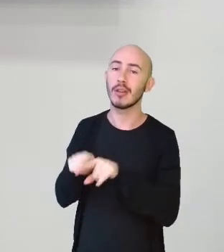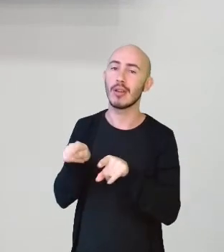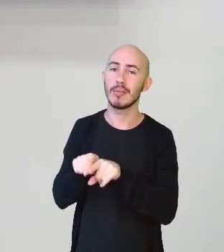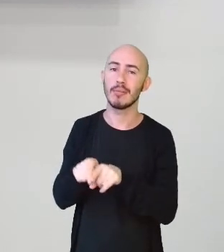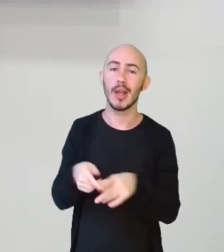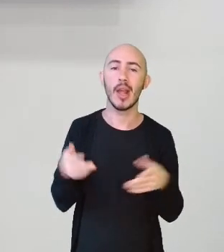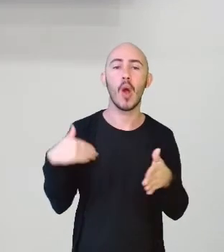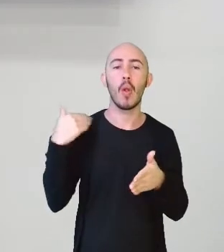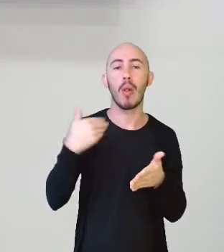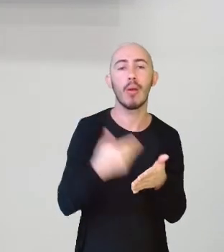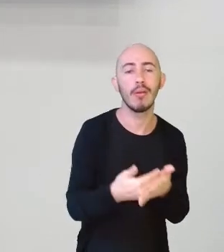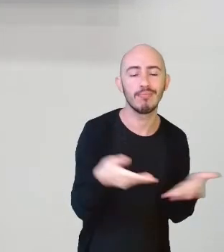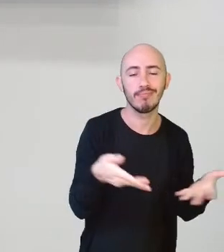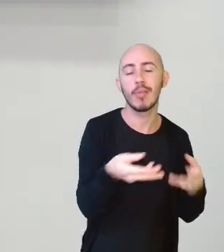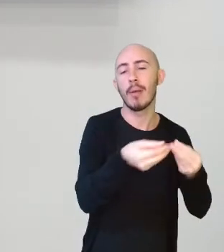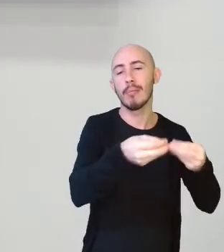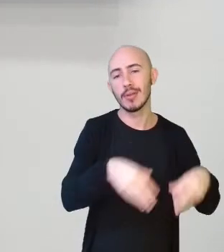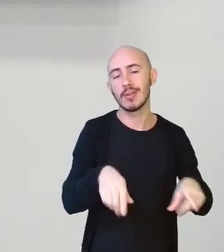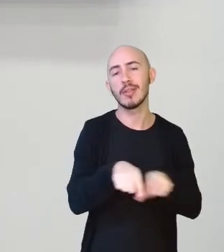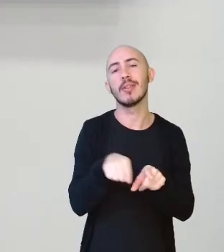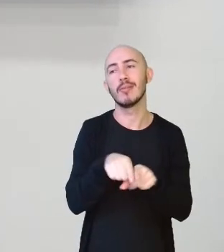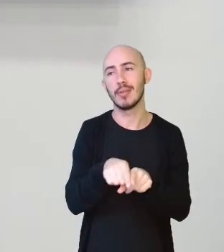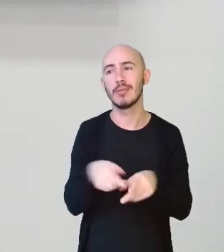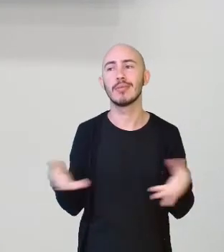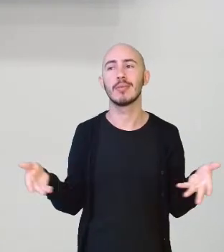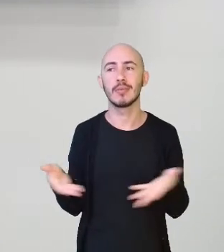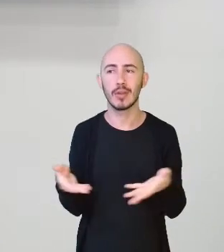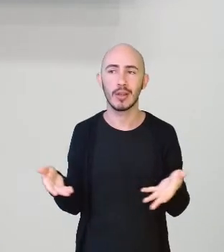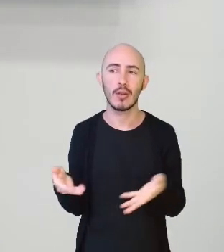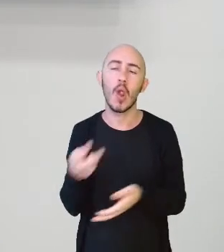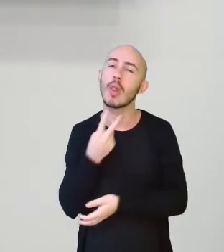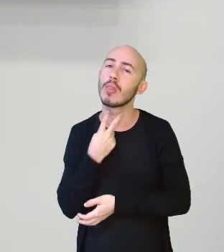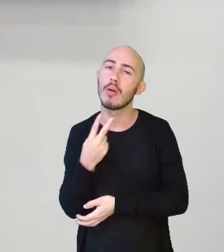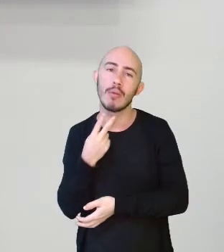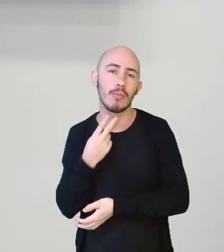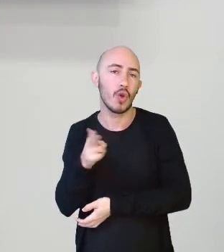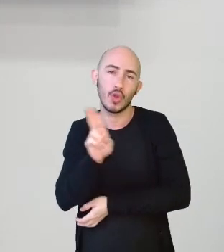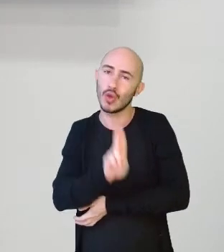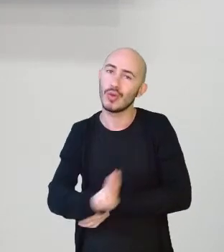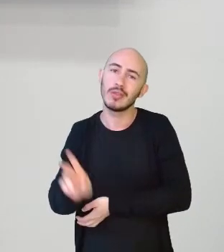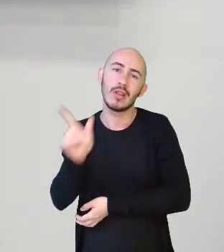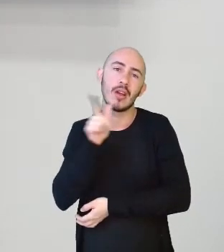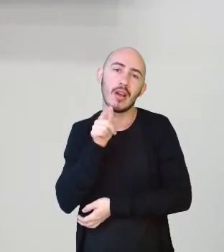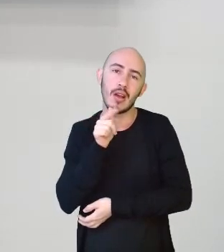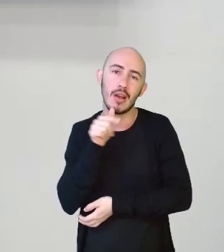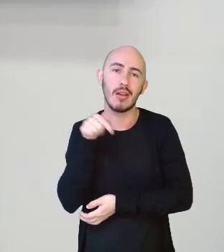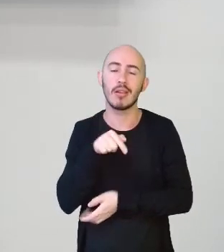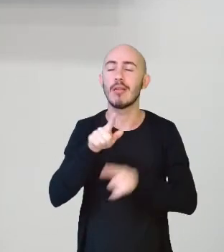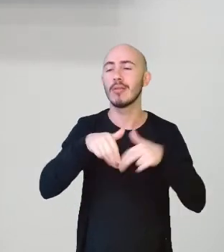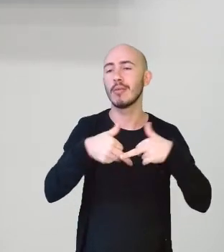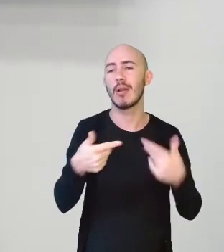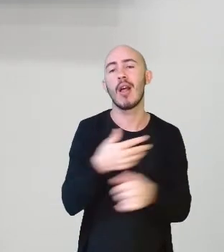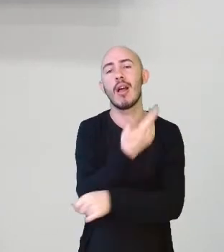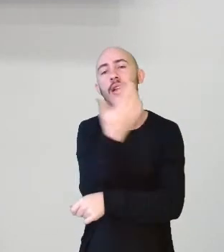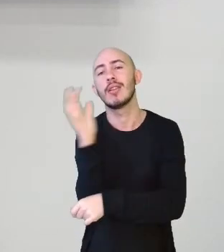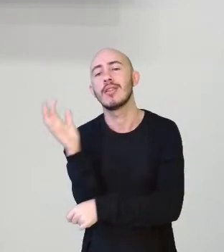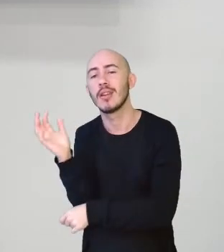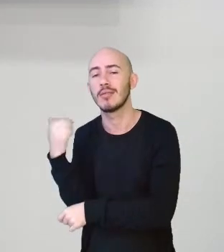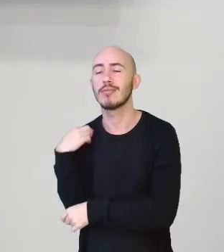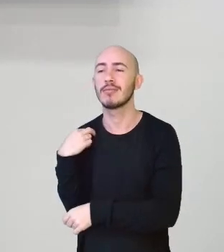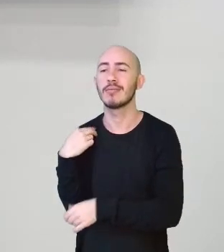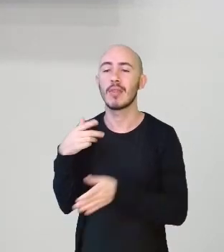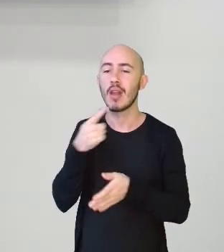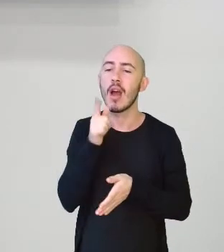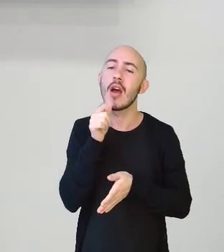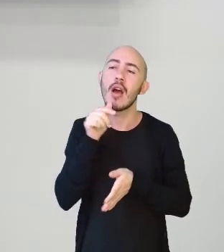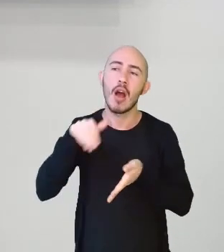prejudicando até hoje as novas gerações que chegaram, que não podem usufruir daquele bem tão bom, que é tomar um banho de